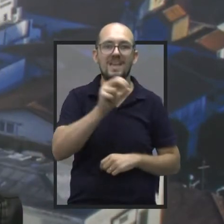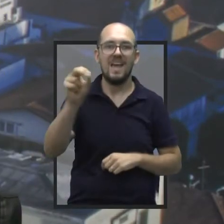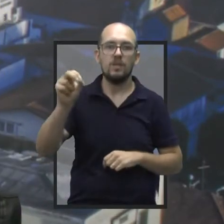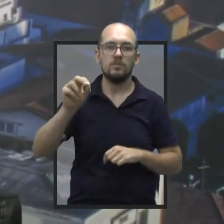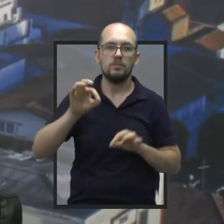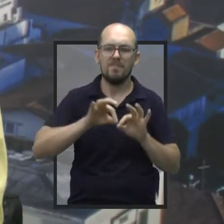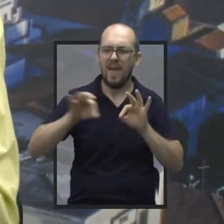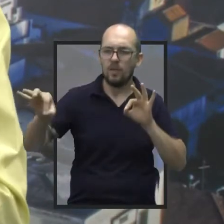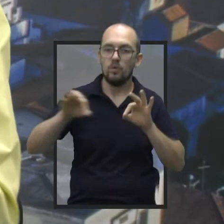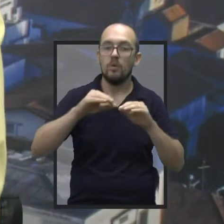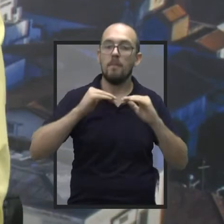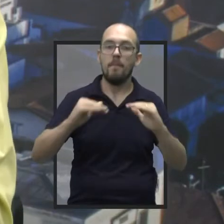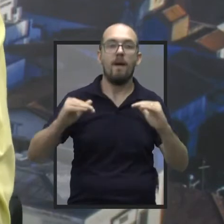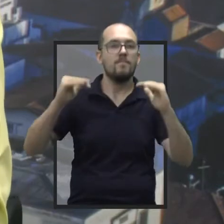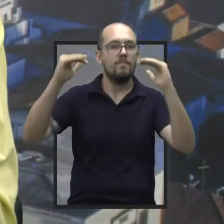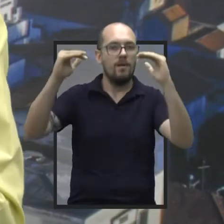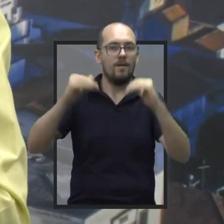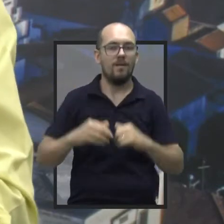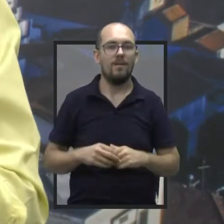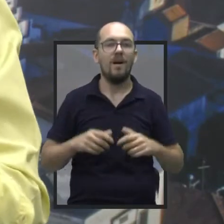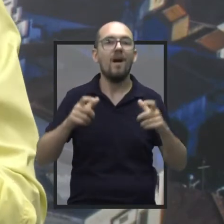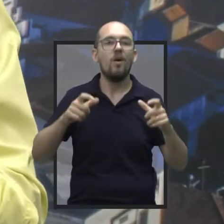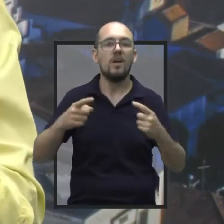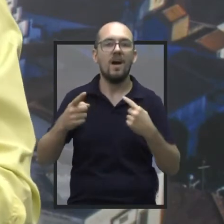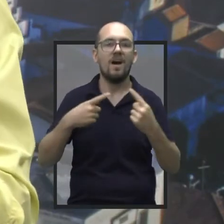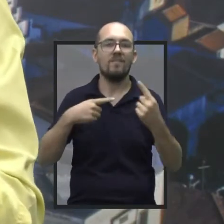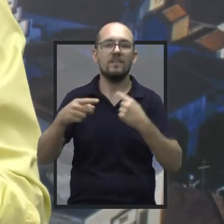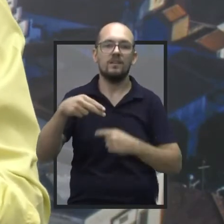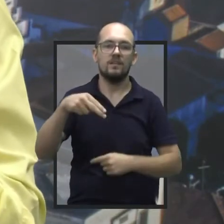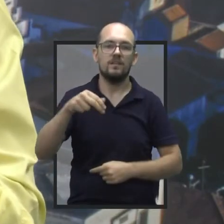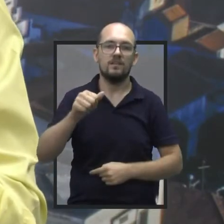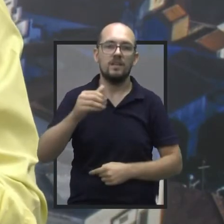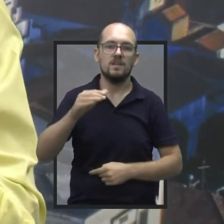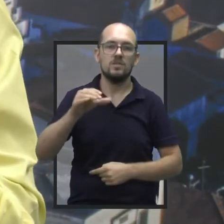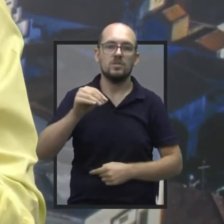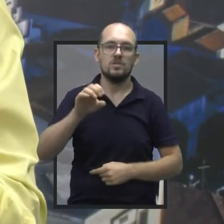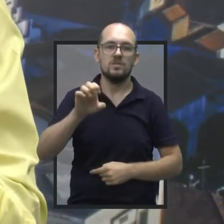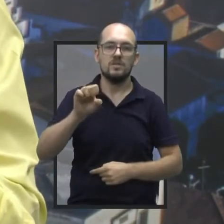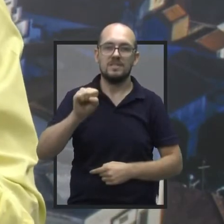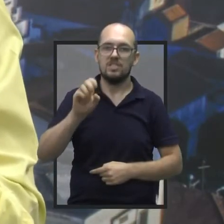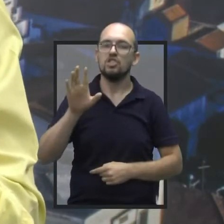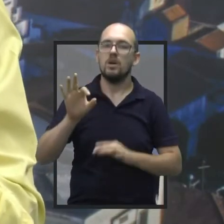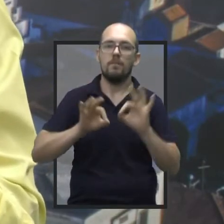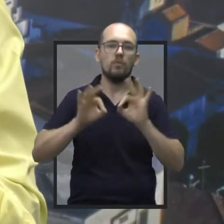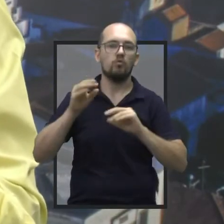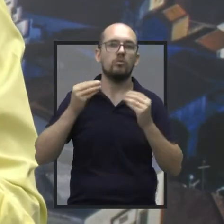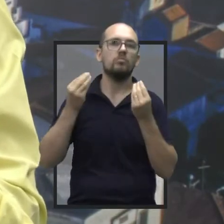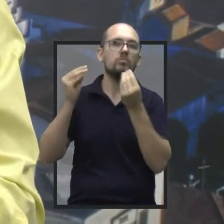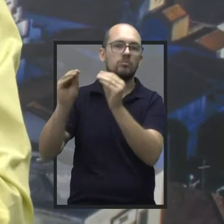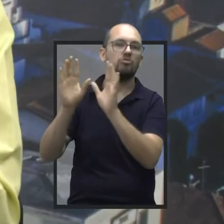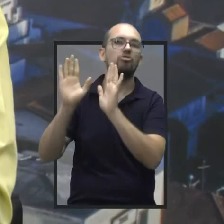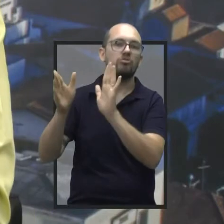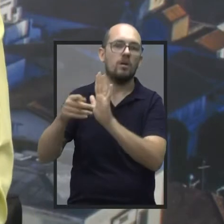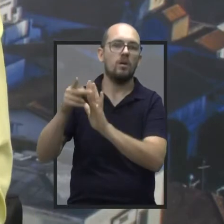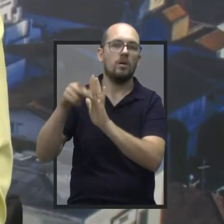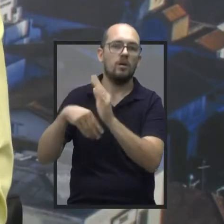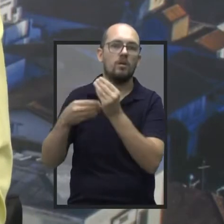fora o mezanino. Quer dizer, isso vai ser na Avenida das Nações. O projeto já foi apresentado aqui, está para ser